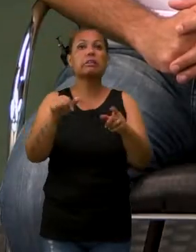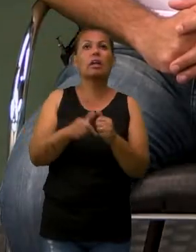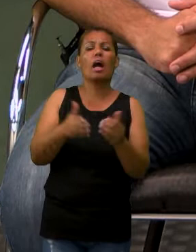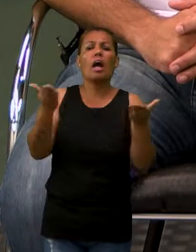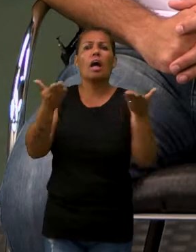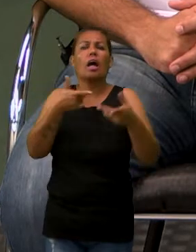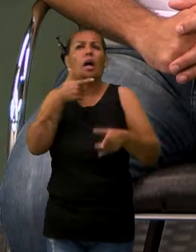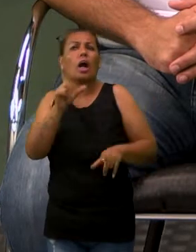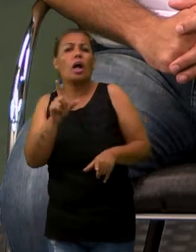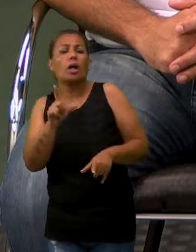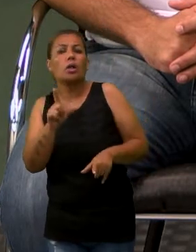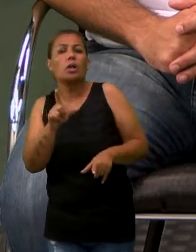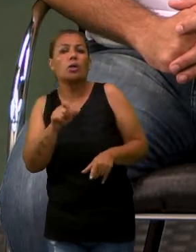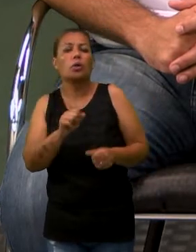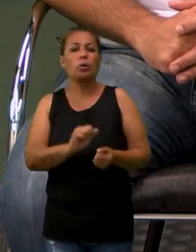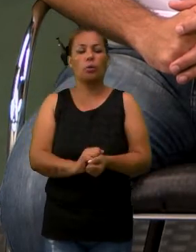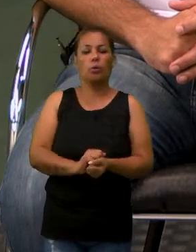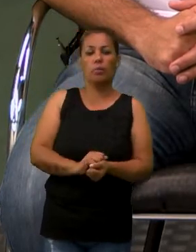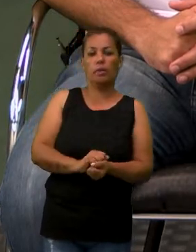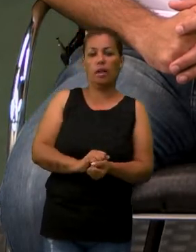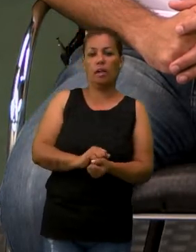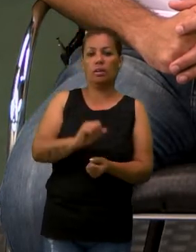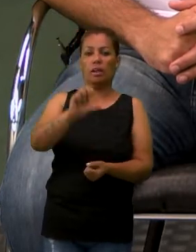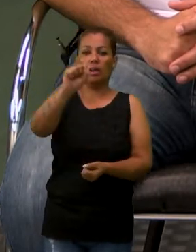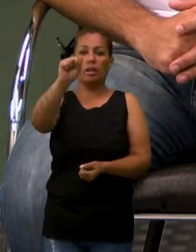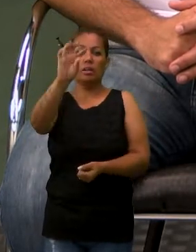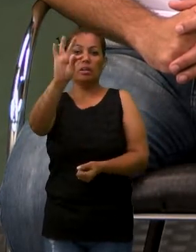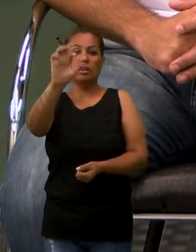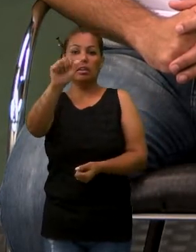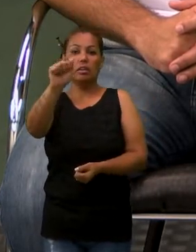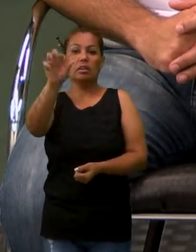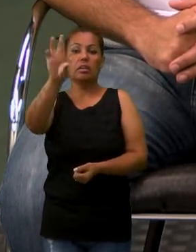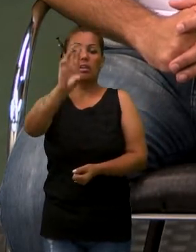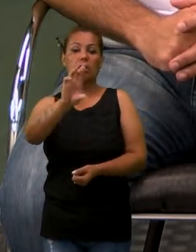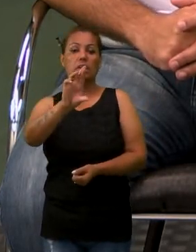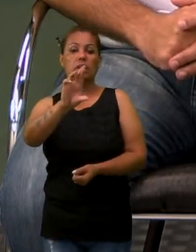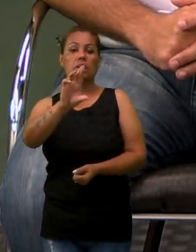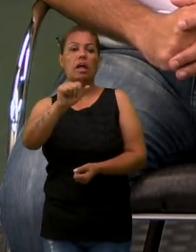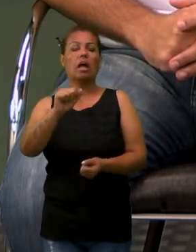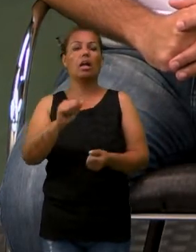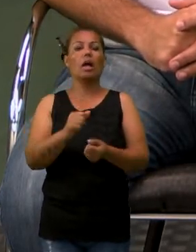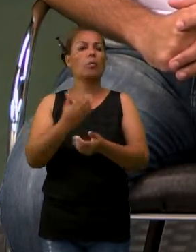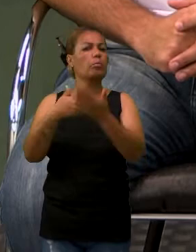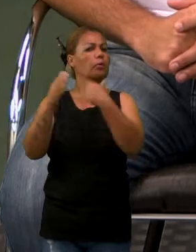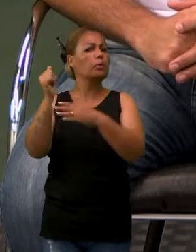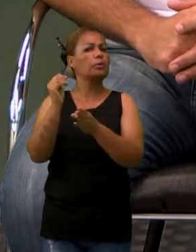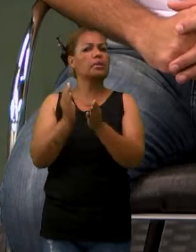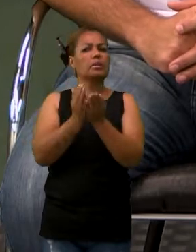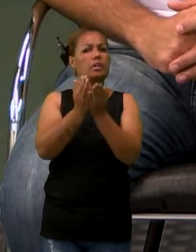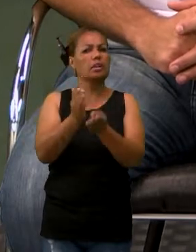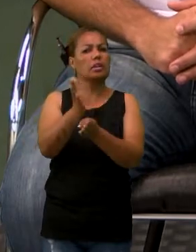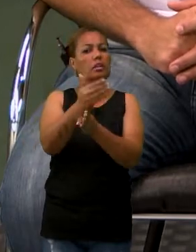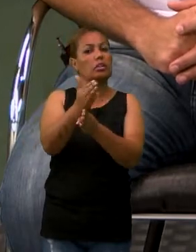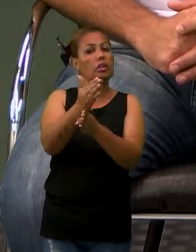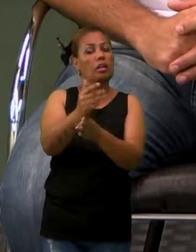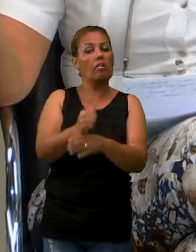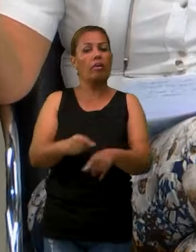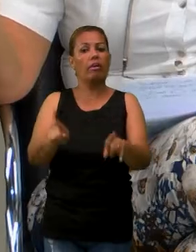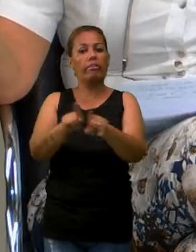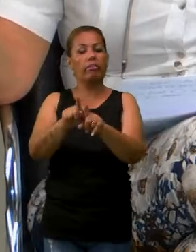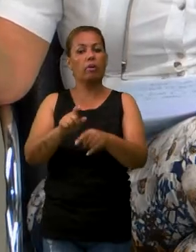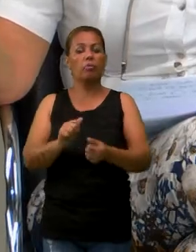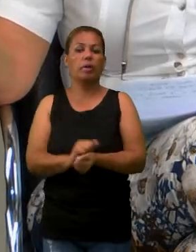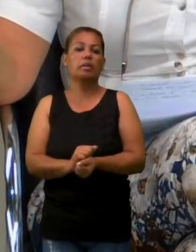campeonato mundial da classe star é uma classe de vela na classe muito tradicional na vela e super competitiva